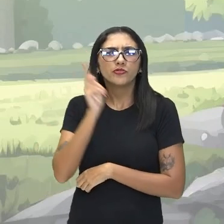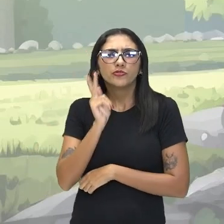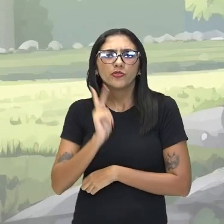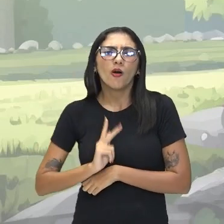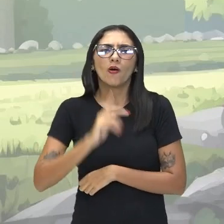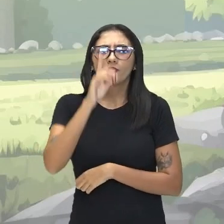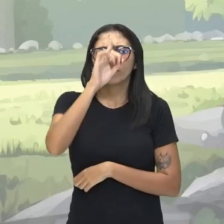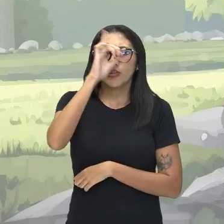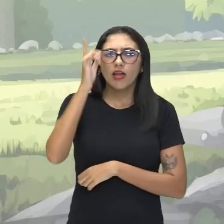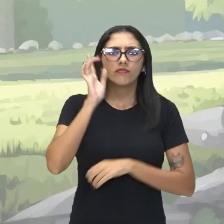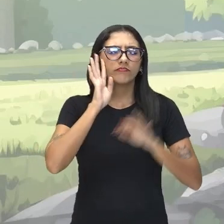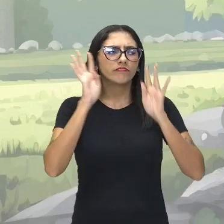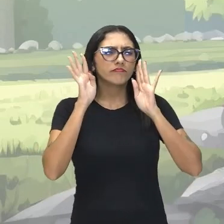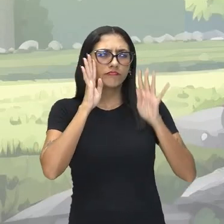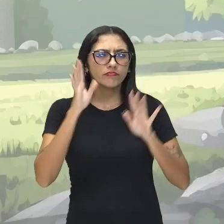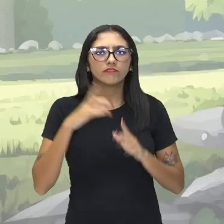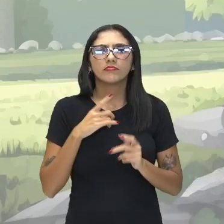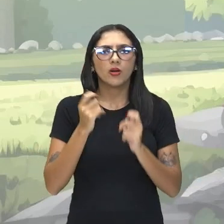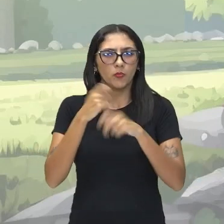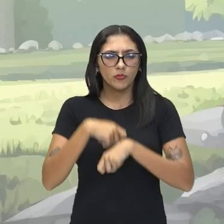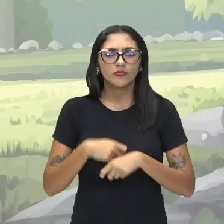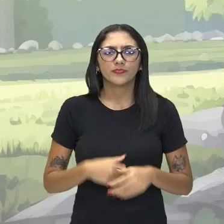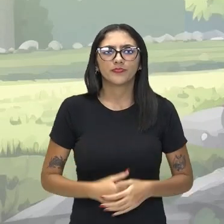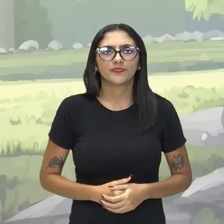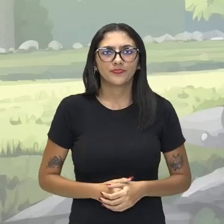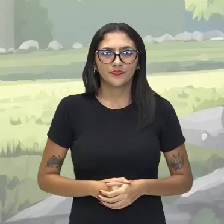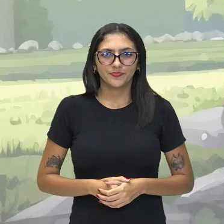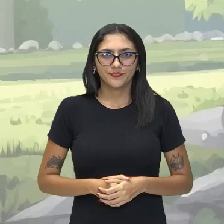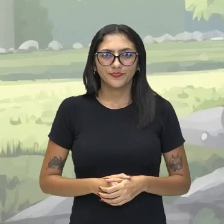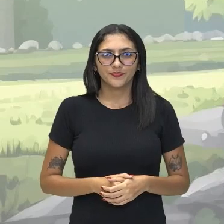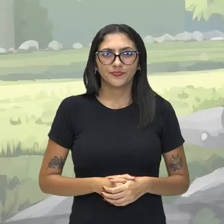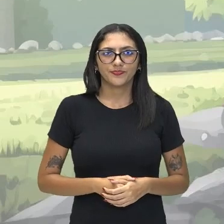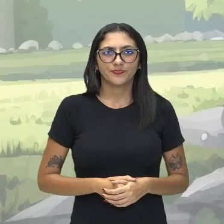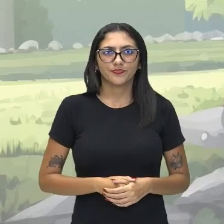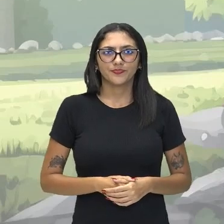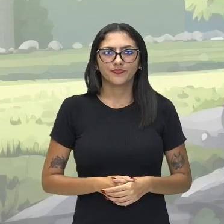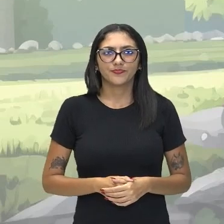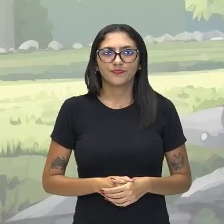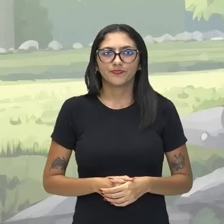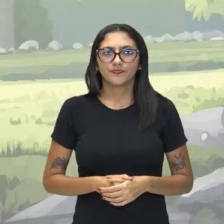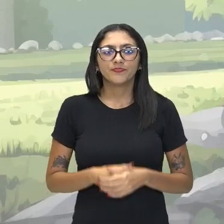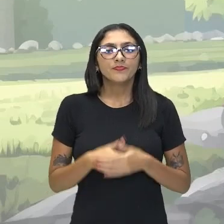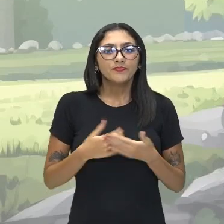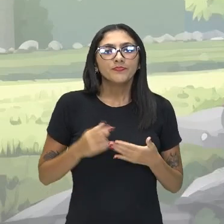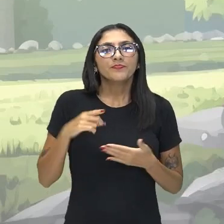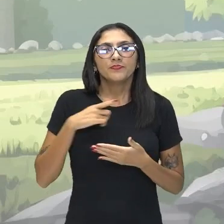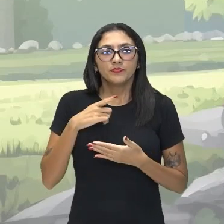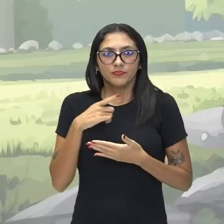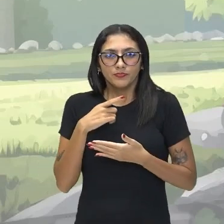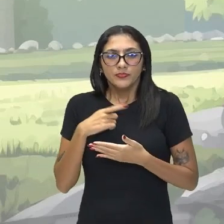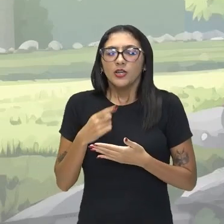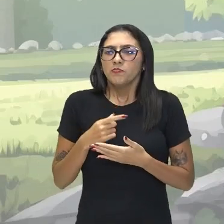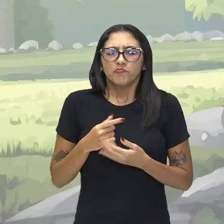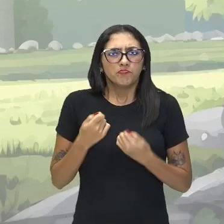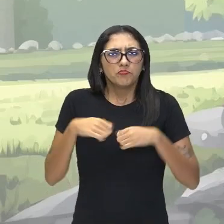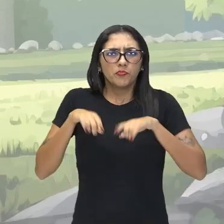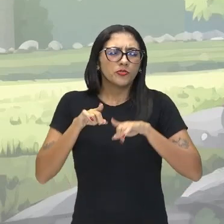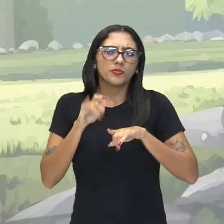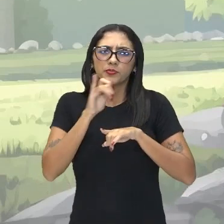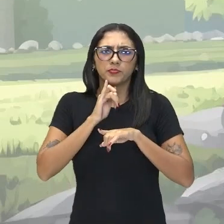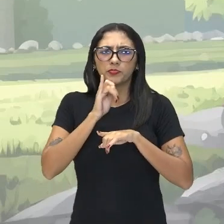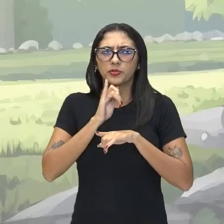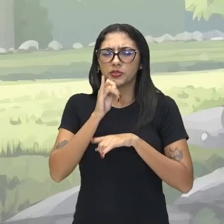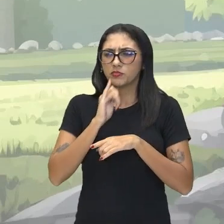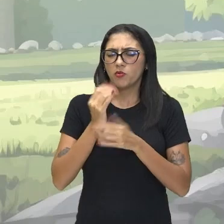de ficção também dentro do meu conto. Vamos continuar. A essa altura, não importa averiguar se há verdade